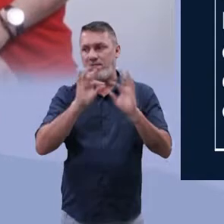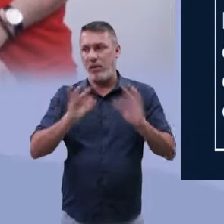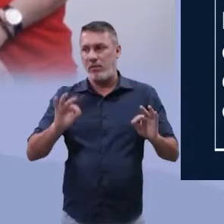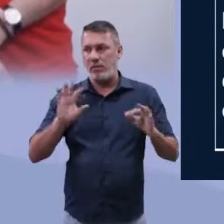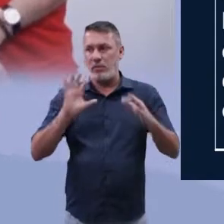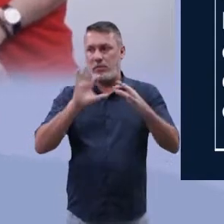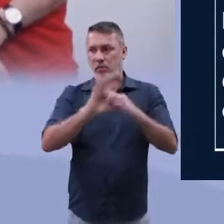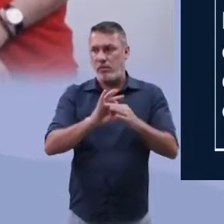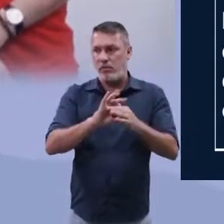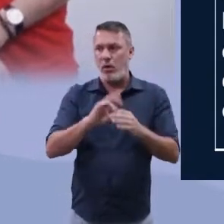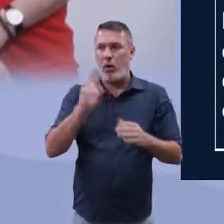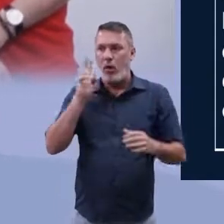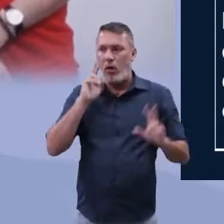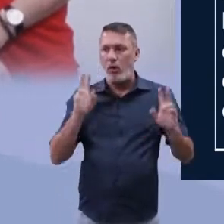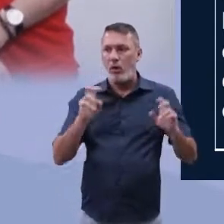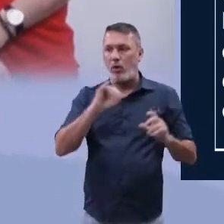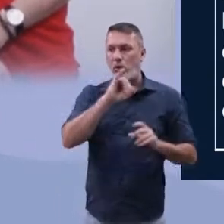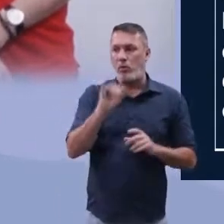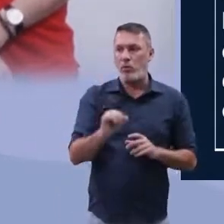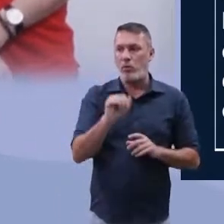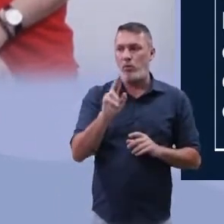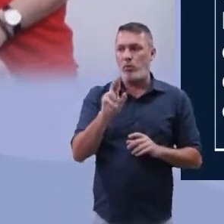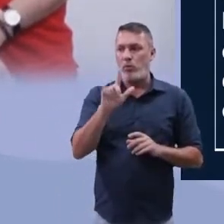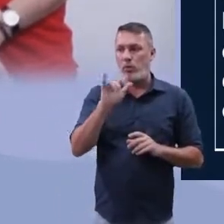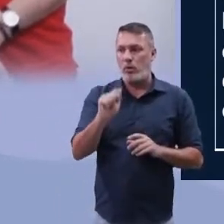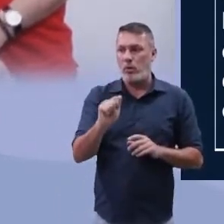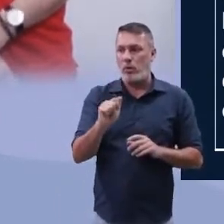para essa frase? Julia